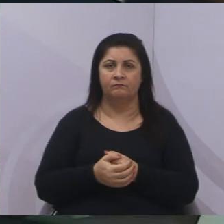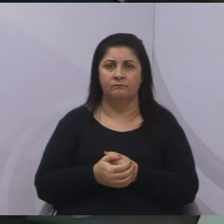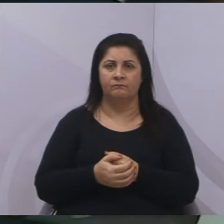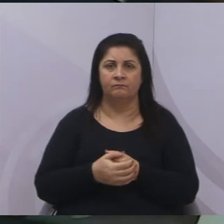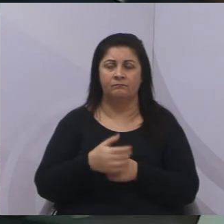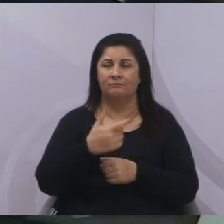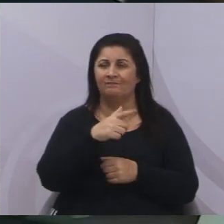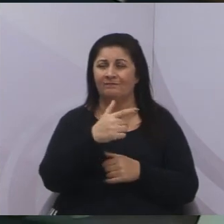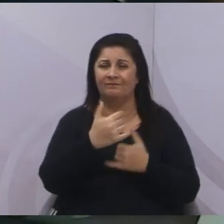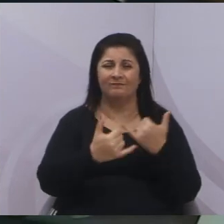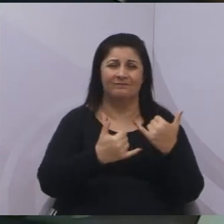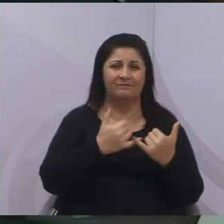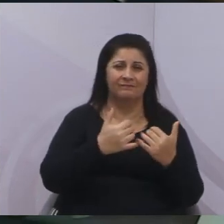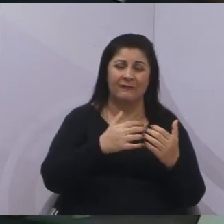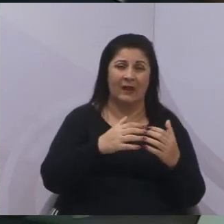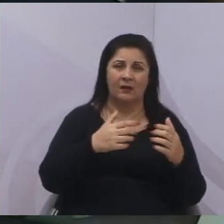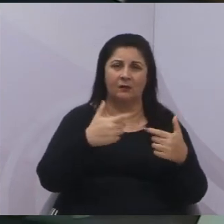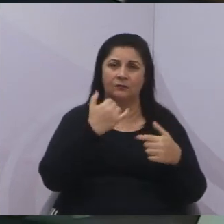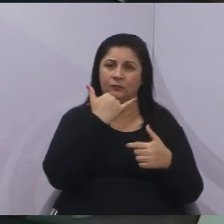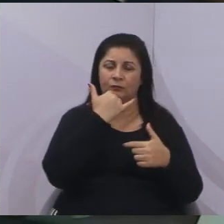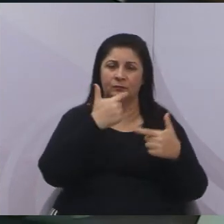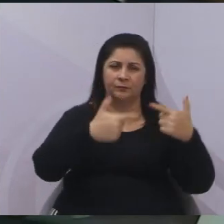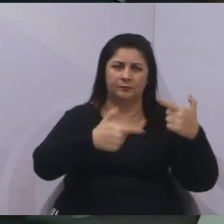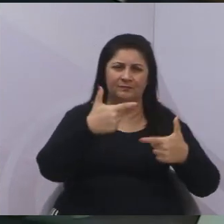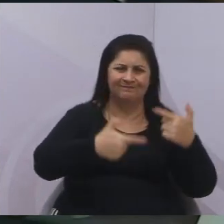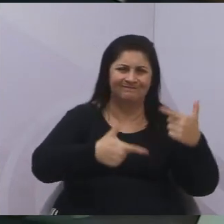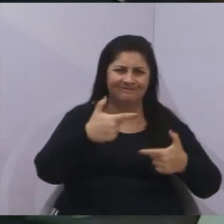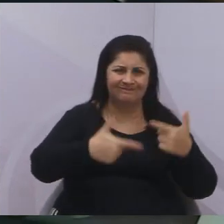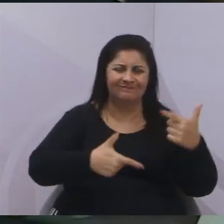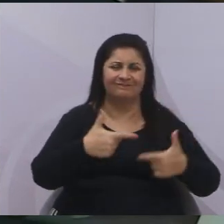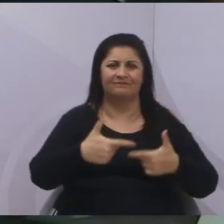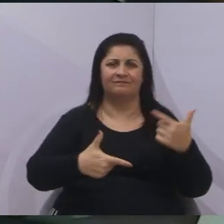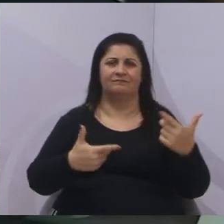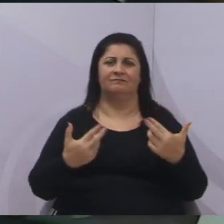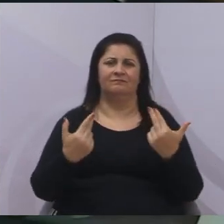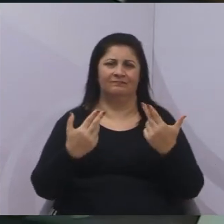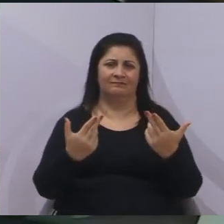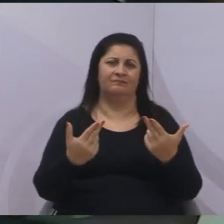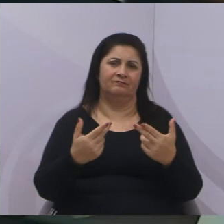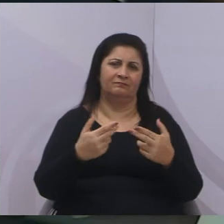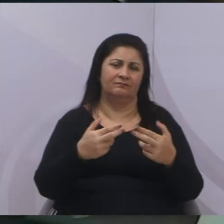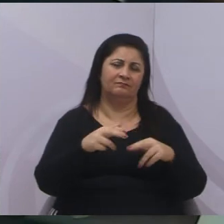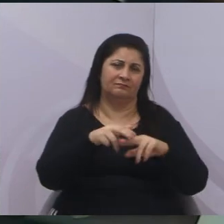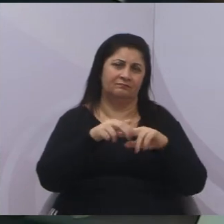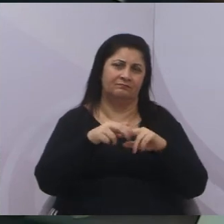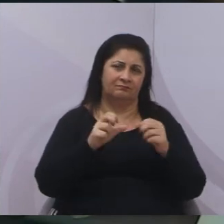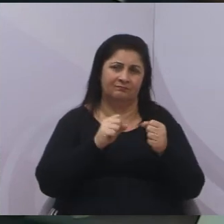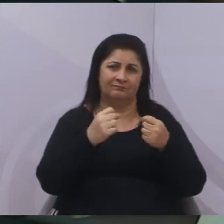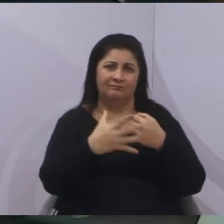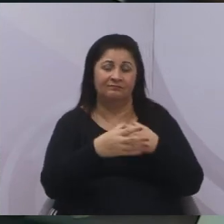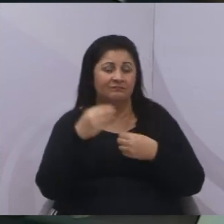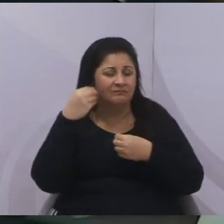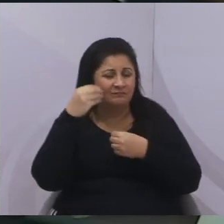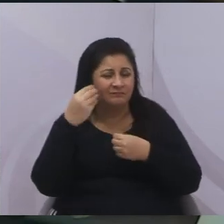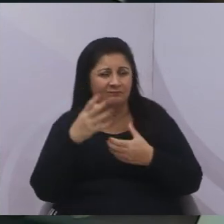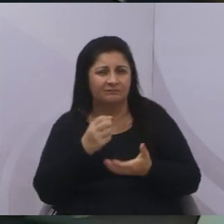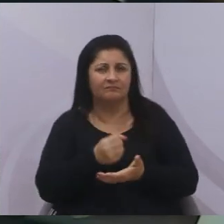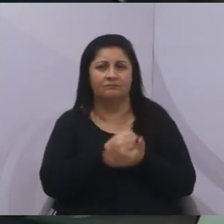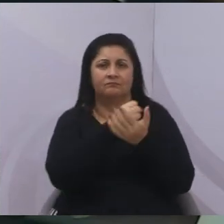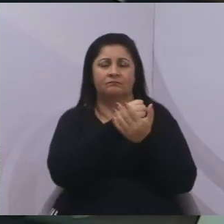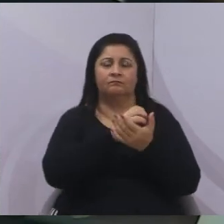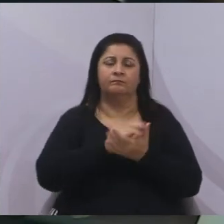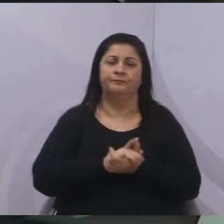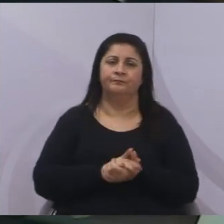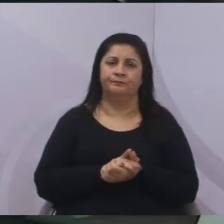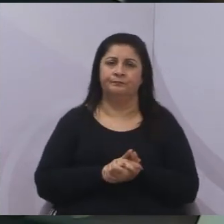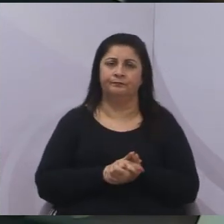tiro comendo solto, a guerra comendo solto, nós tentando salvar alguns que estão em campo de batalha, por